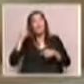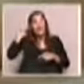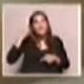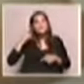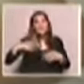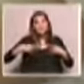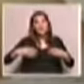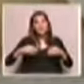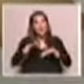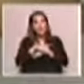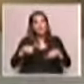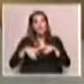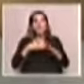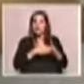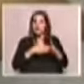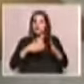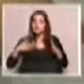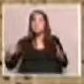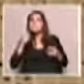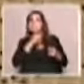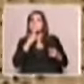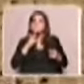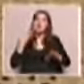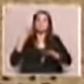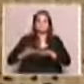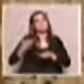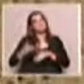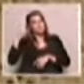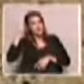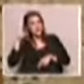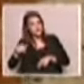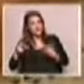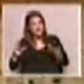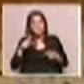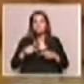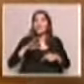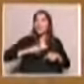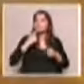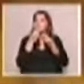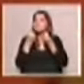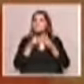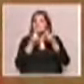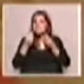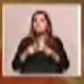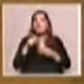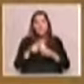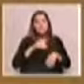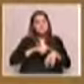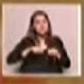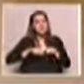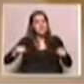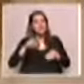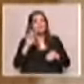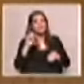e prolonga-se até maio, época do acasalamento. Este queijo de sabor e cheiro intensos tem um período de maturação no mínimo de